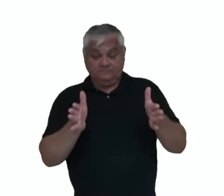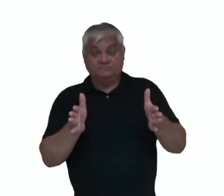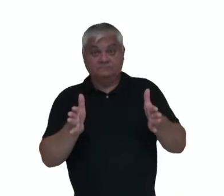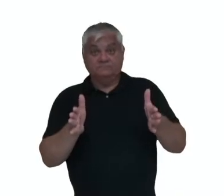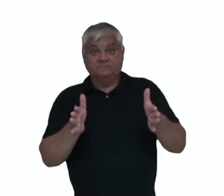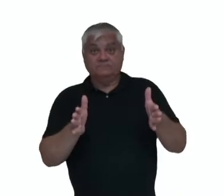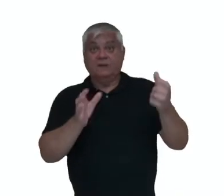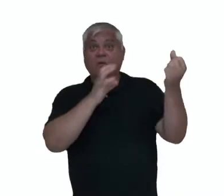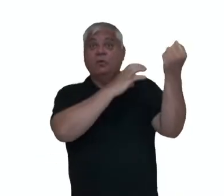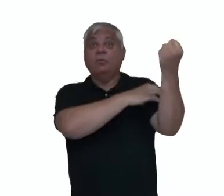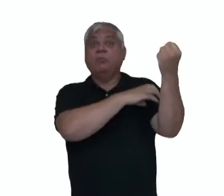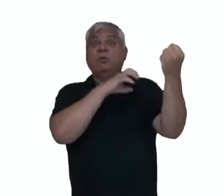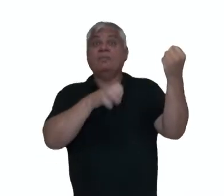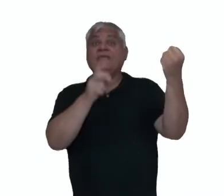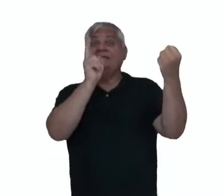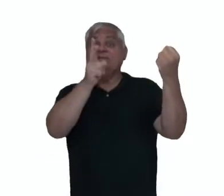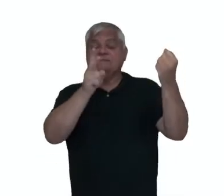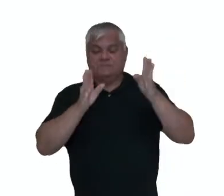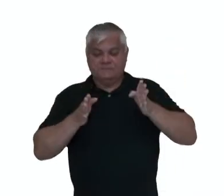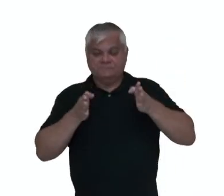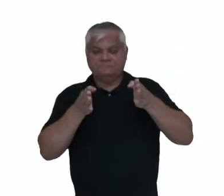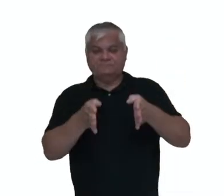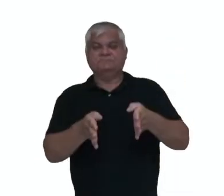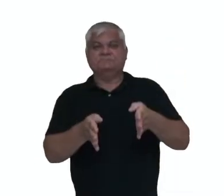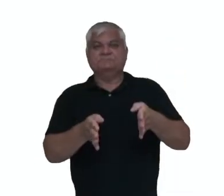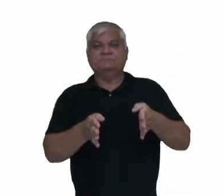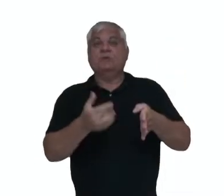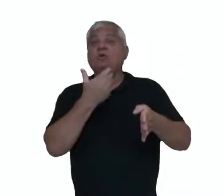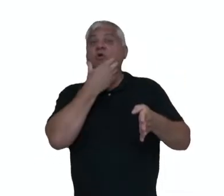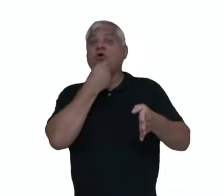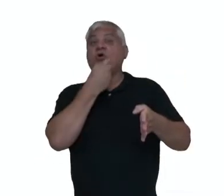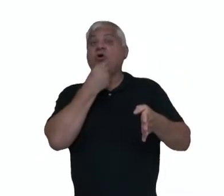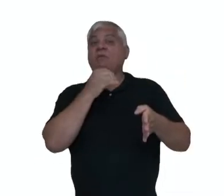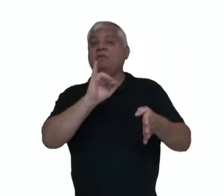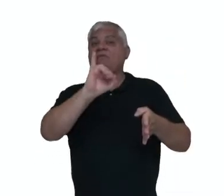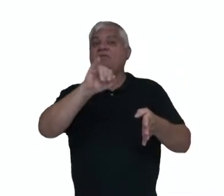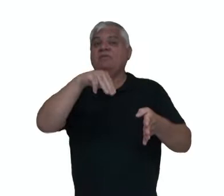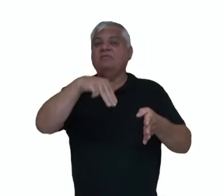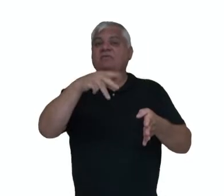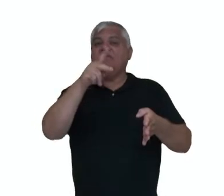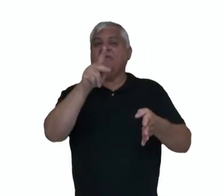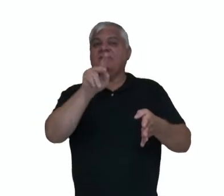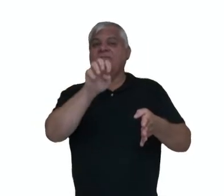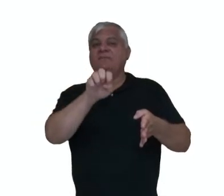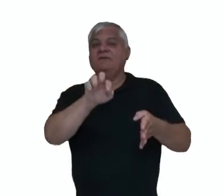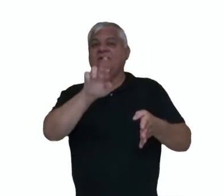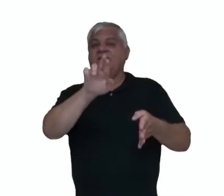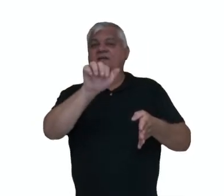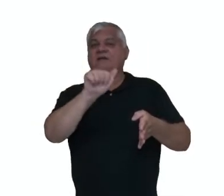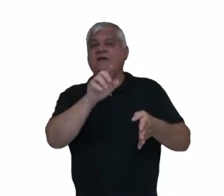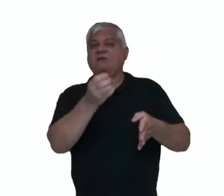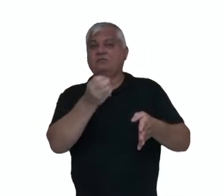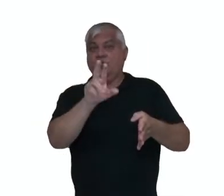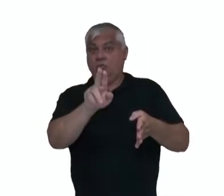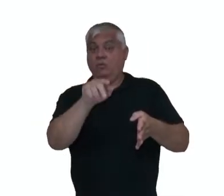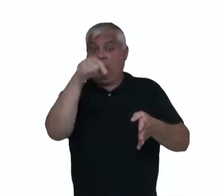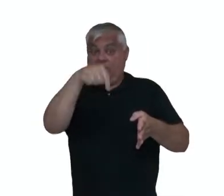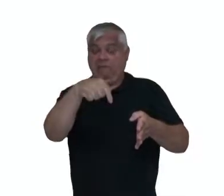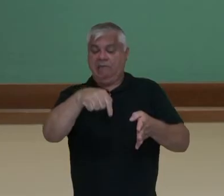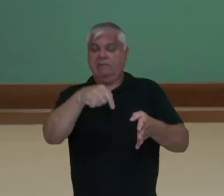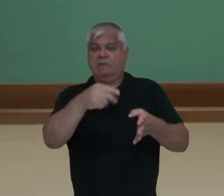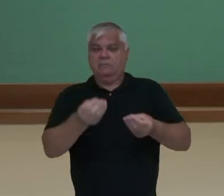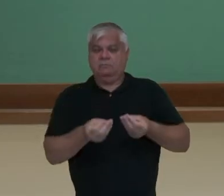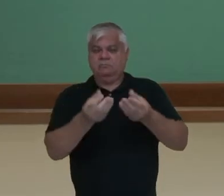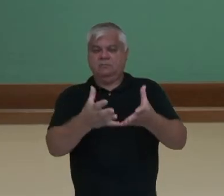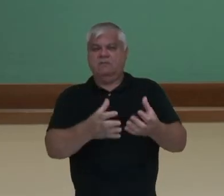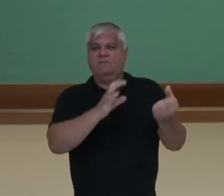foi centralizado na figura do imperador romano, né? Uma das principais características dessa fase